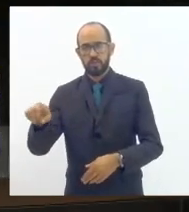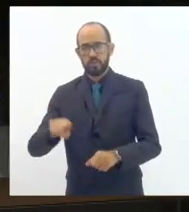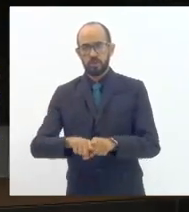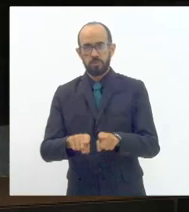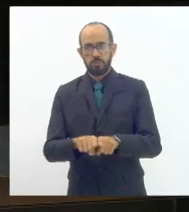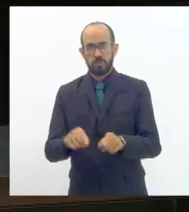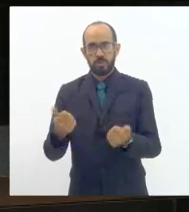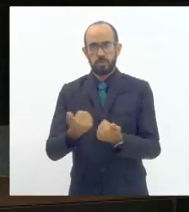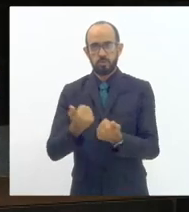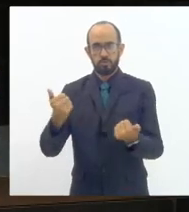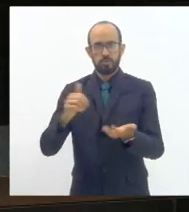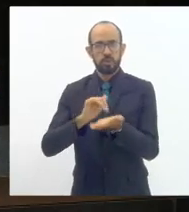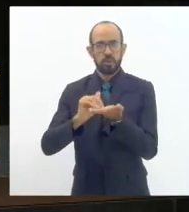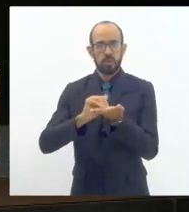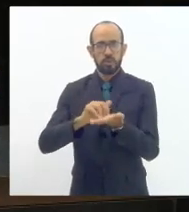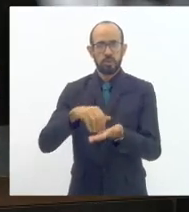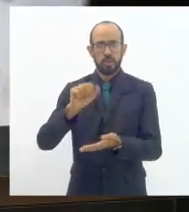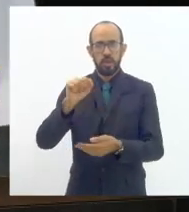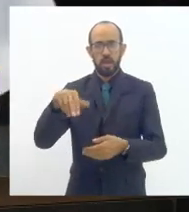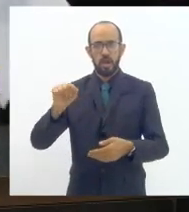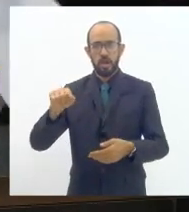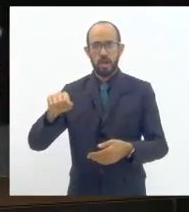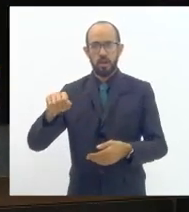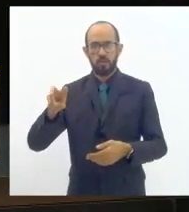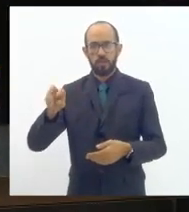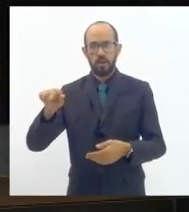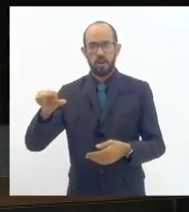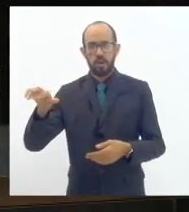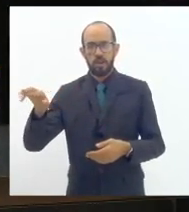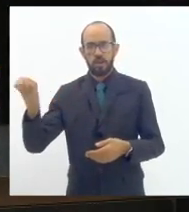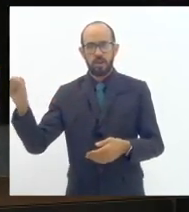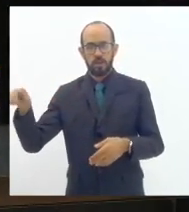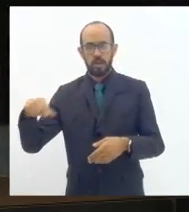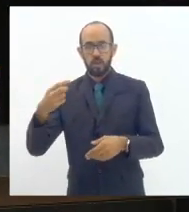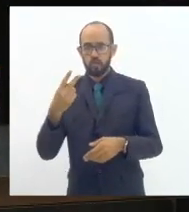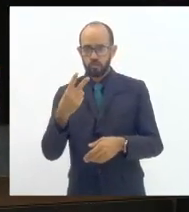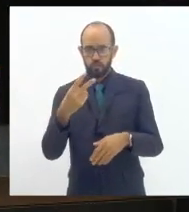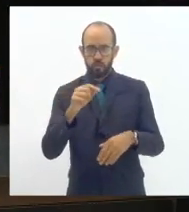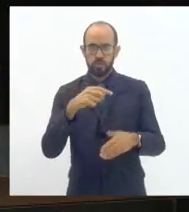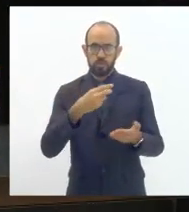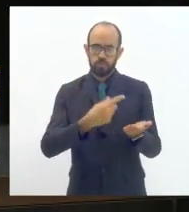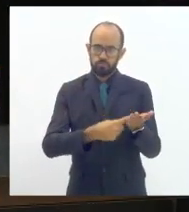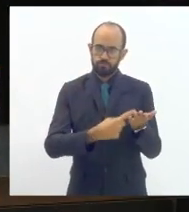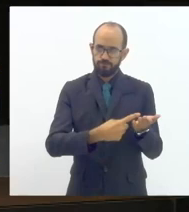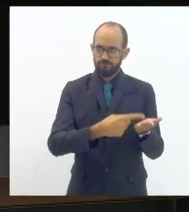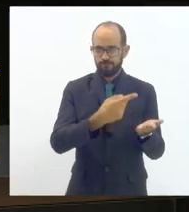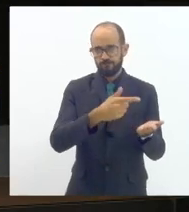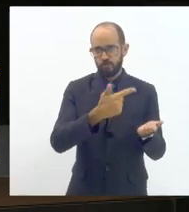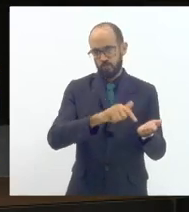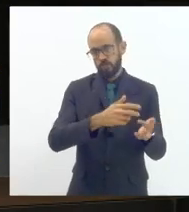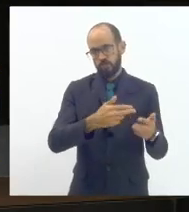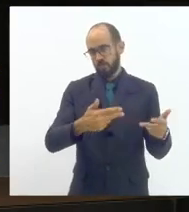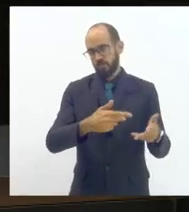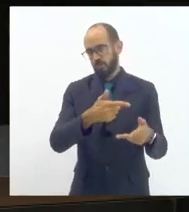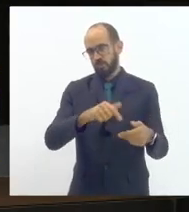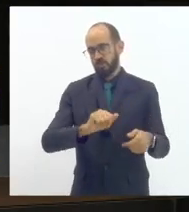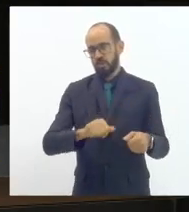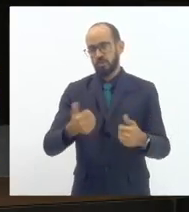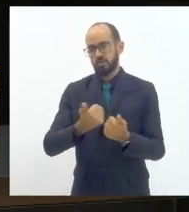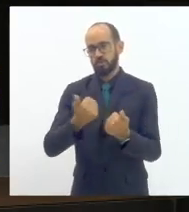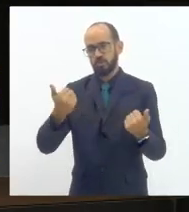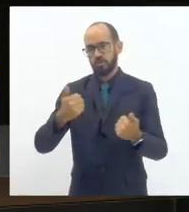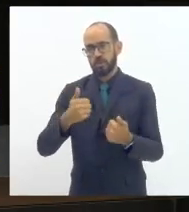de Gestão de Ensino, Ana Valéria Dantas. Ambos estavam aí com uma agenda, né? O nosso superintendente pedagógico, Pedro de